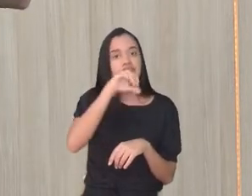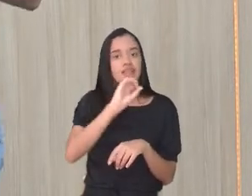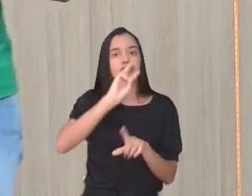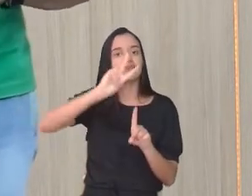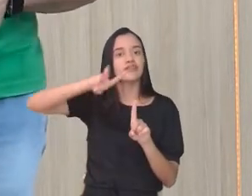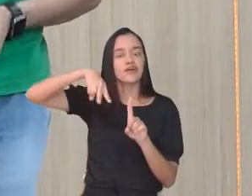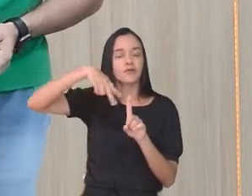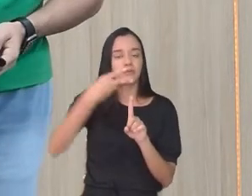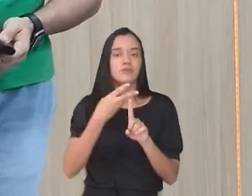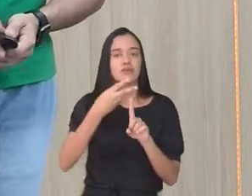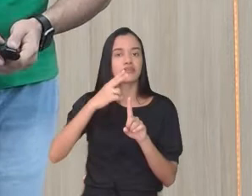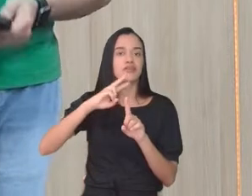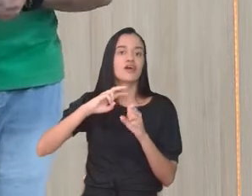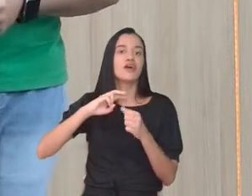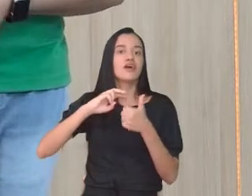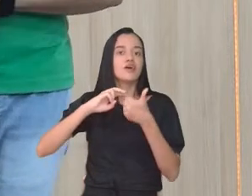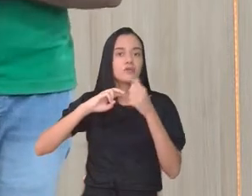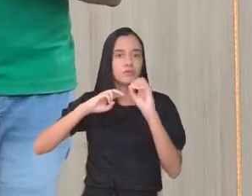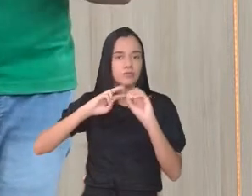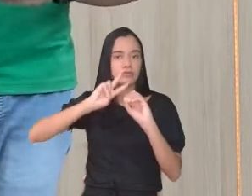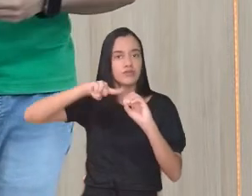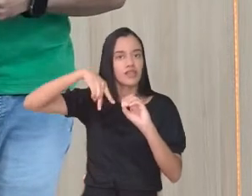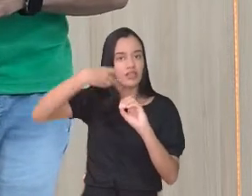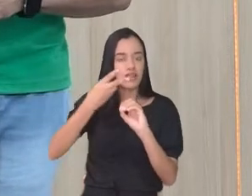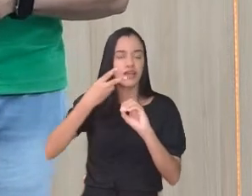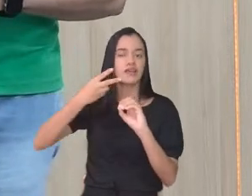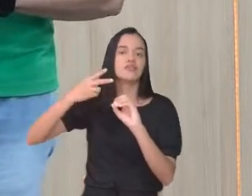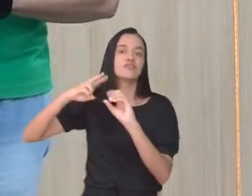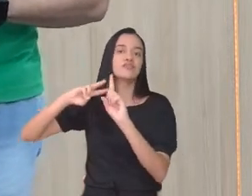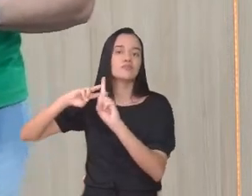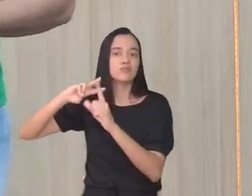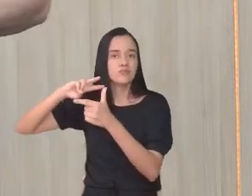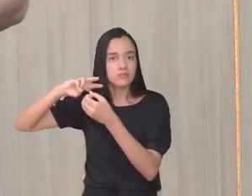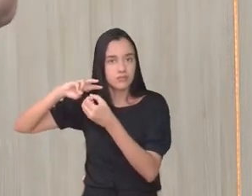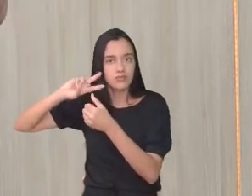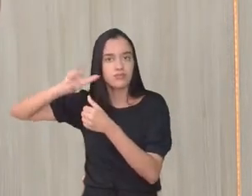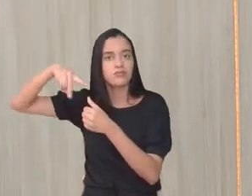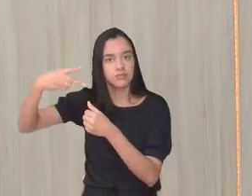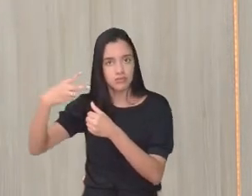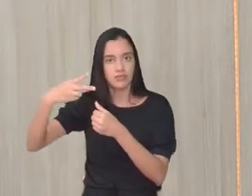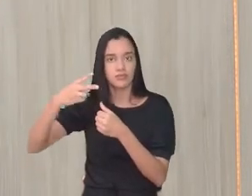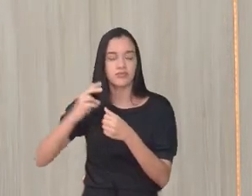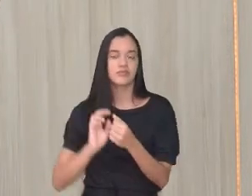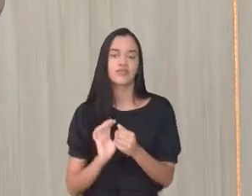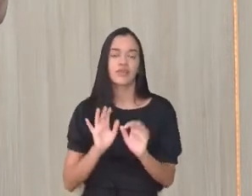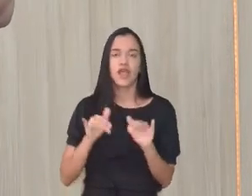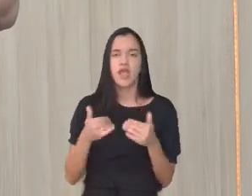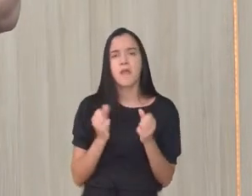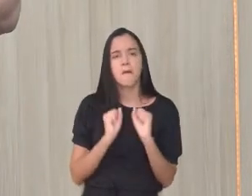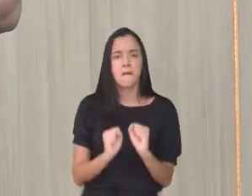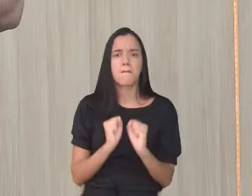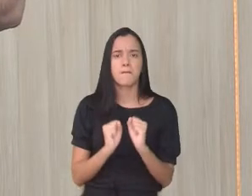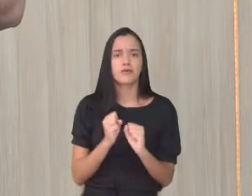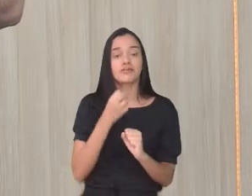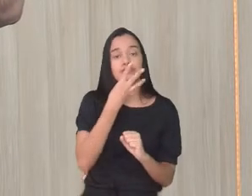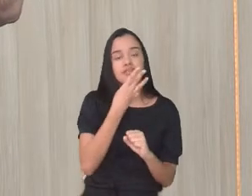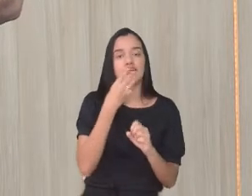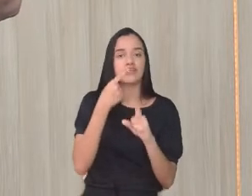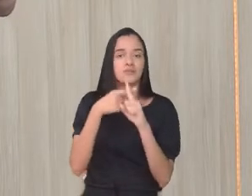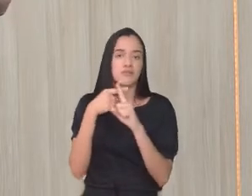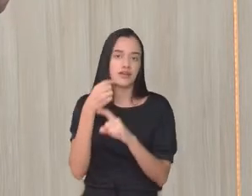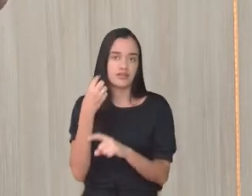quadrado? Poderia. Porque lembra que na multiplicação de 3 vezes 2, eu posso fazer 3 mais